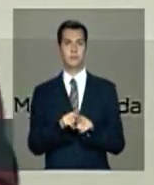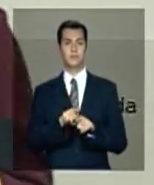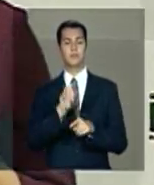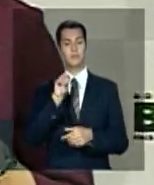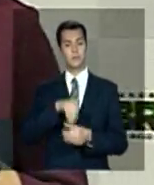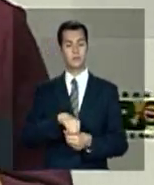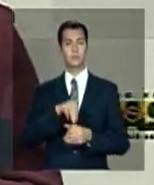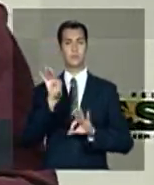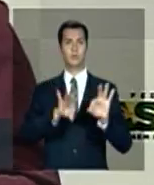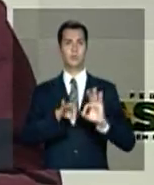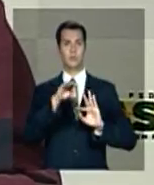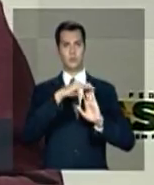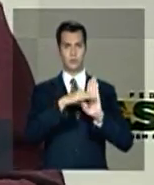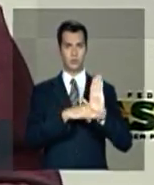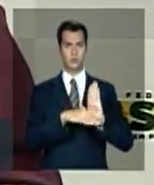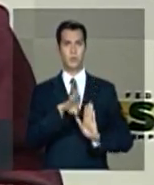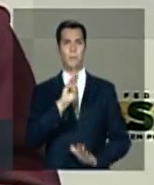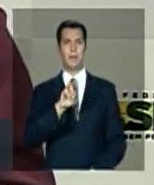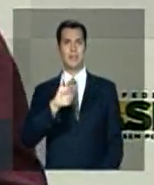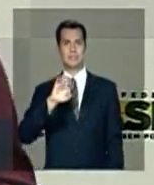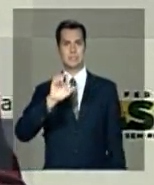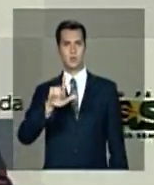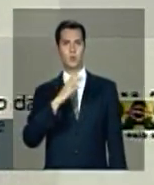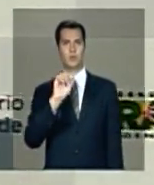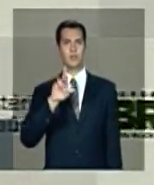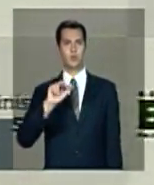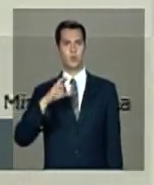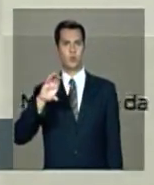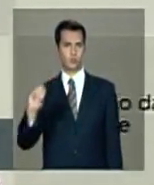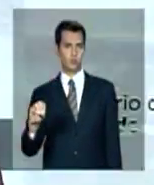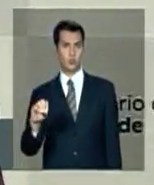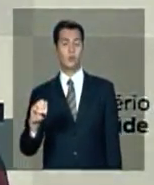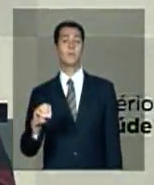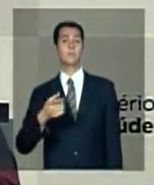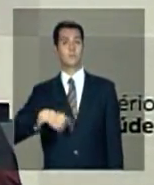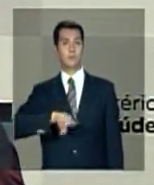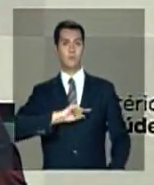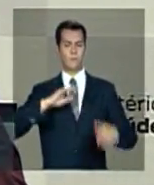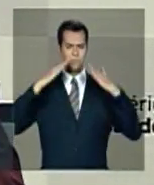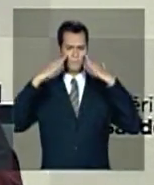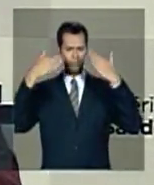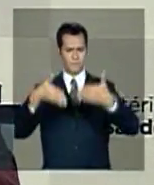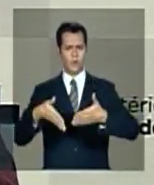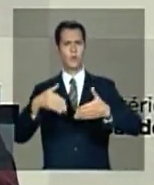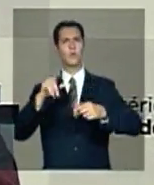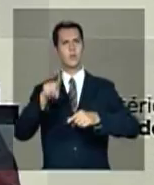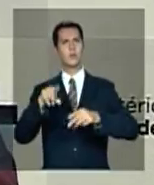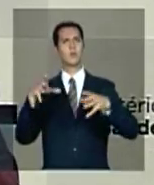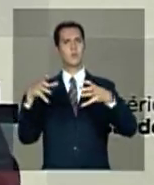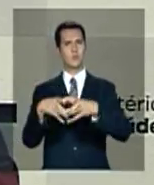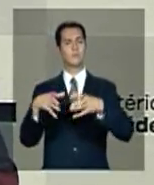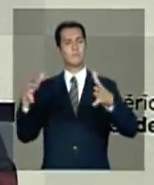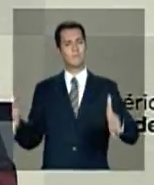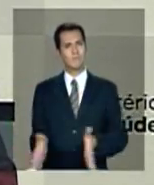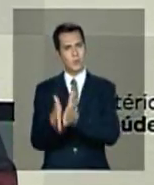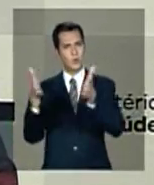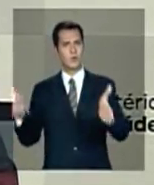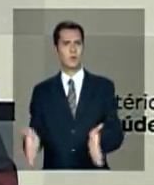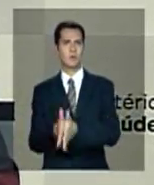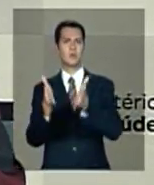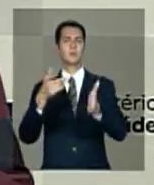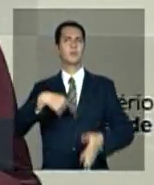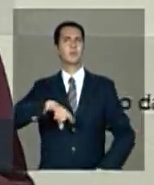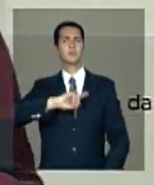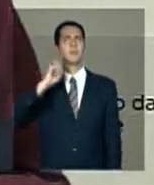carinhoso que que nós fizemos nosso focamos naquela parcela da população mais pobre bom e